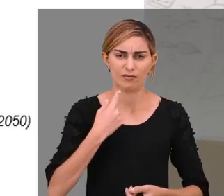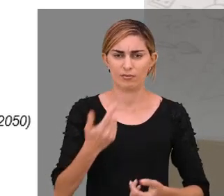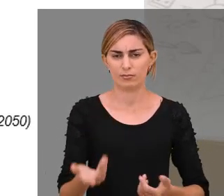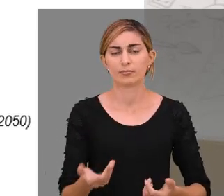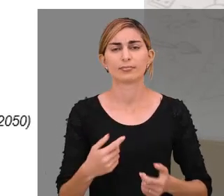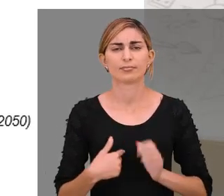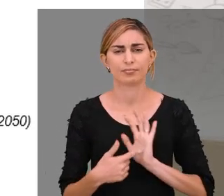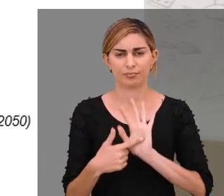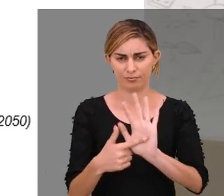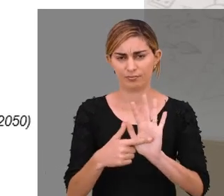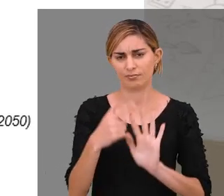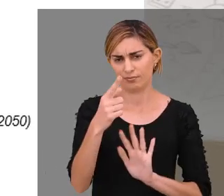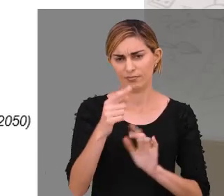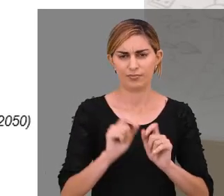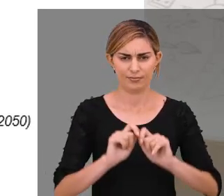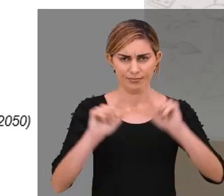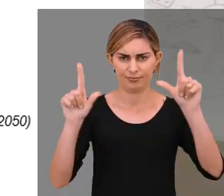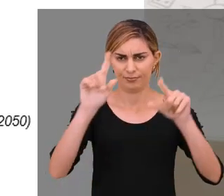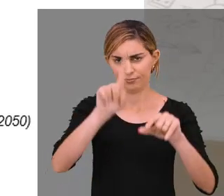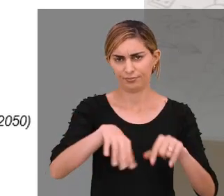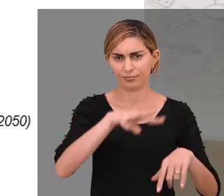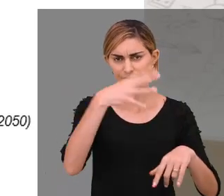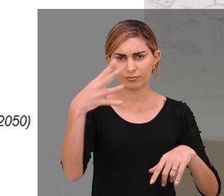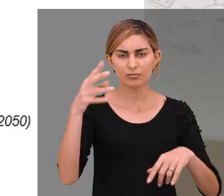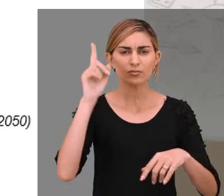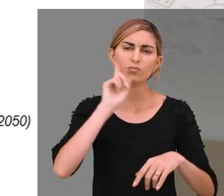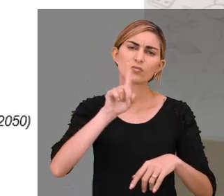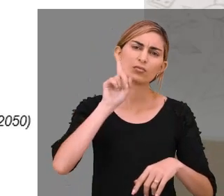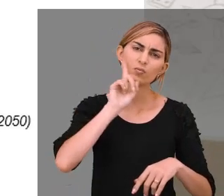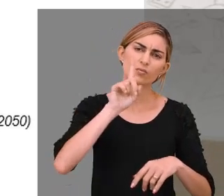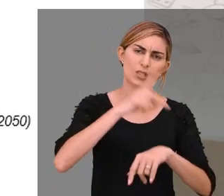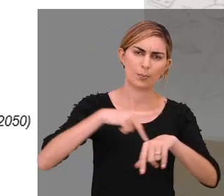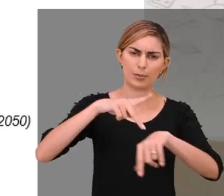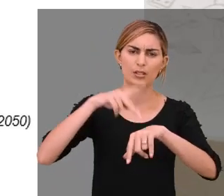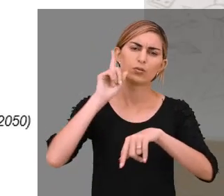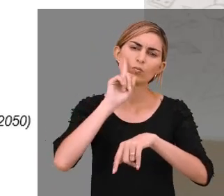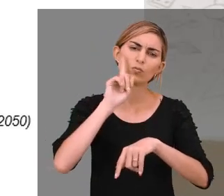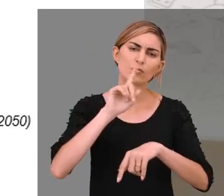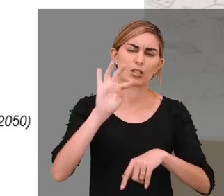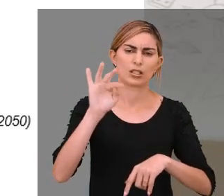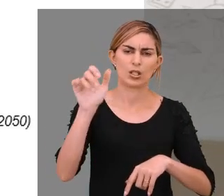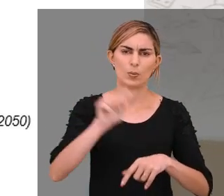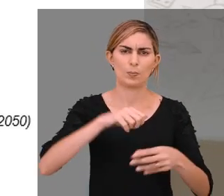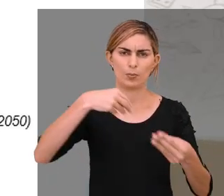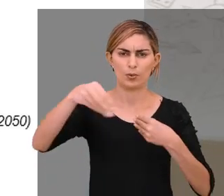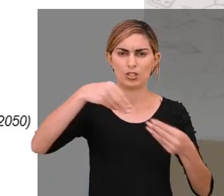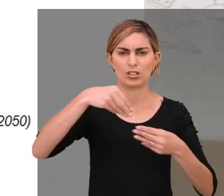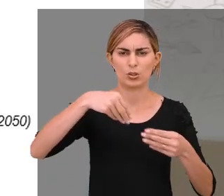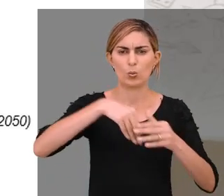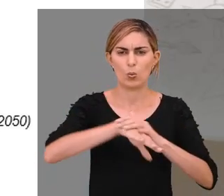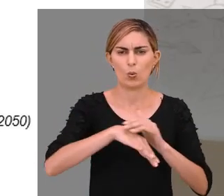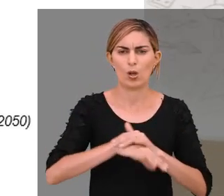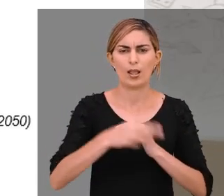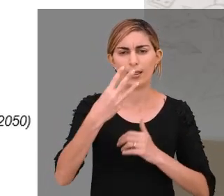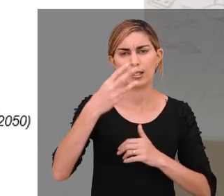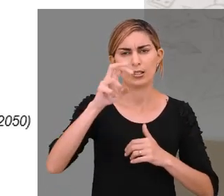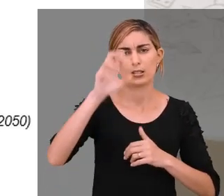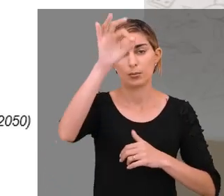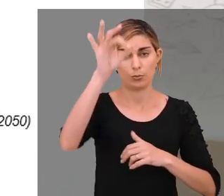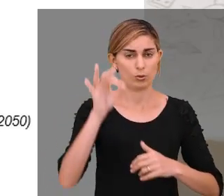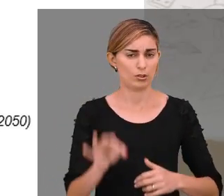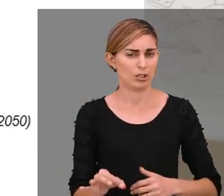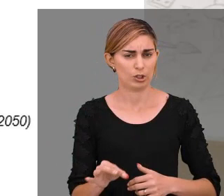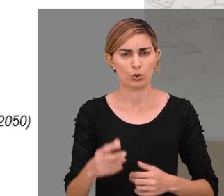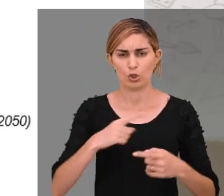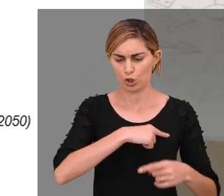aí eu coloquei para vocês, como vocês podem ver na tabela, nos Estados Unidos nós temos uma taxa de reciclagem de plástico de quase